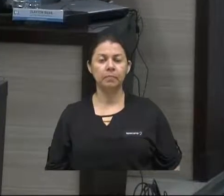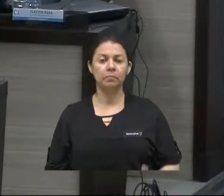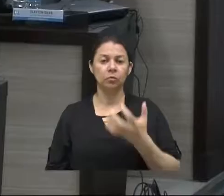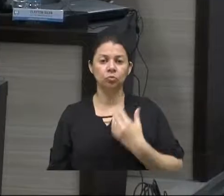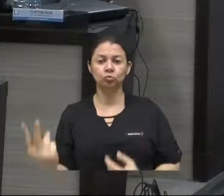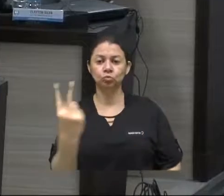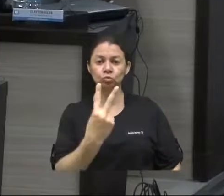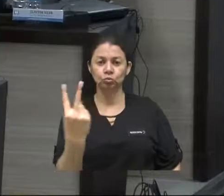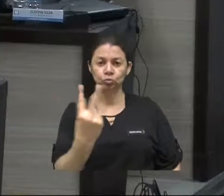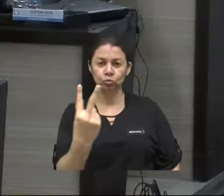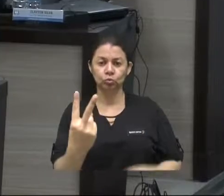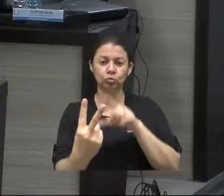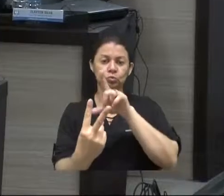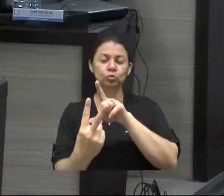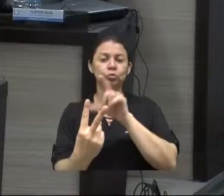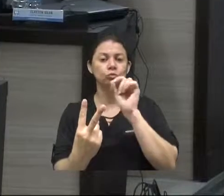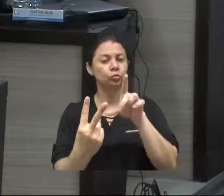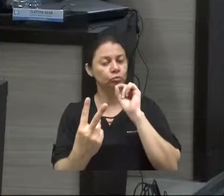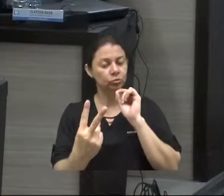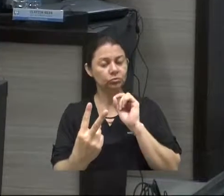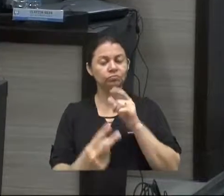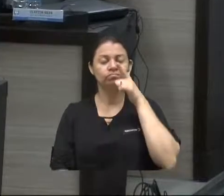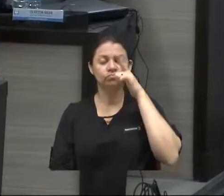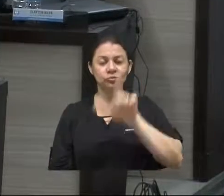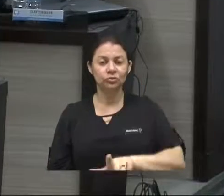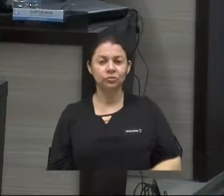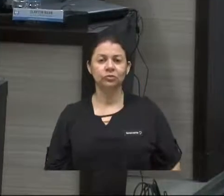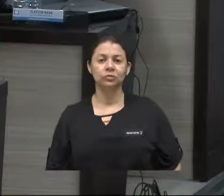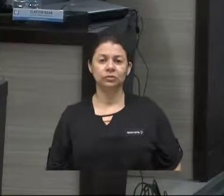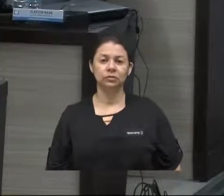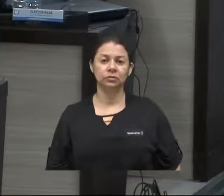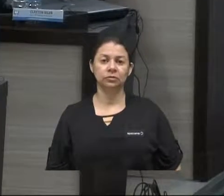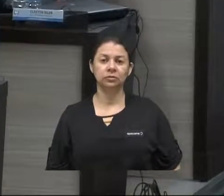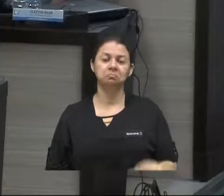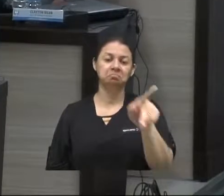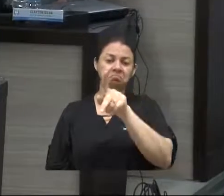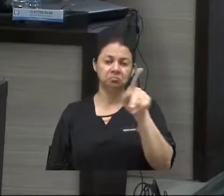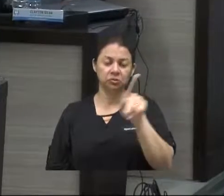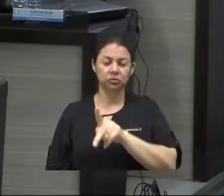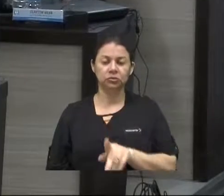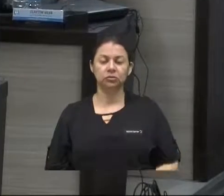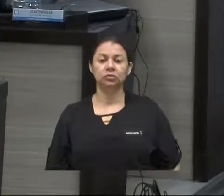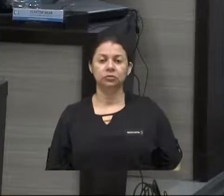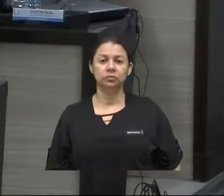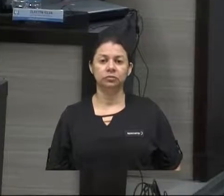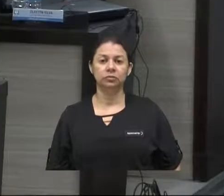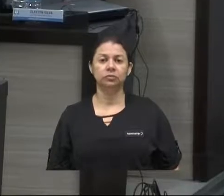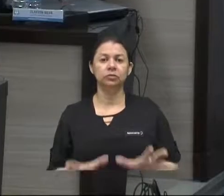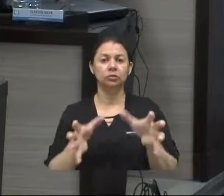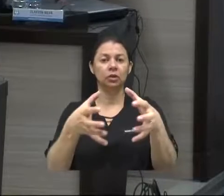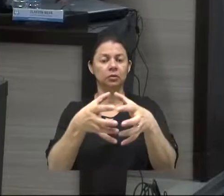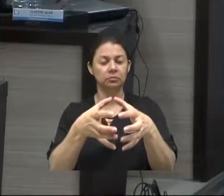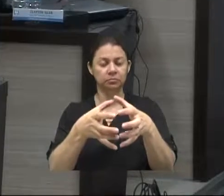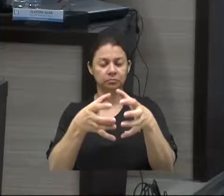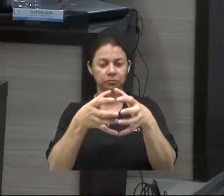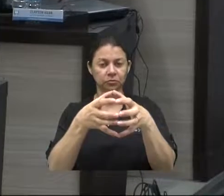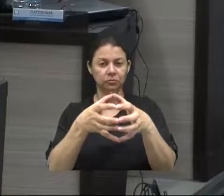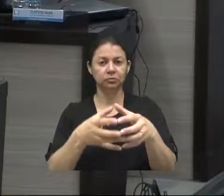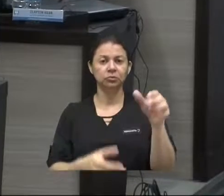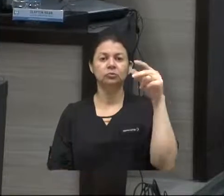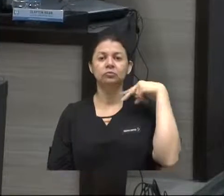de presidir essa igreja Casa de Leis. Pastor Newton já provou